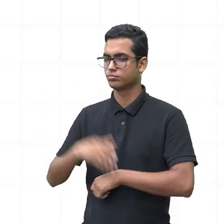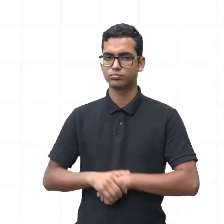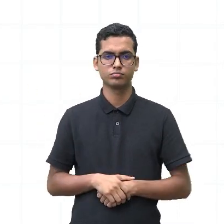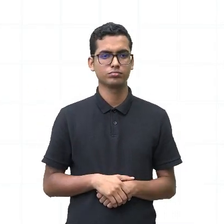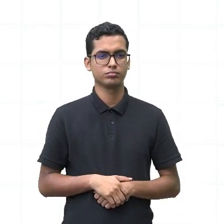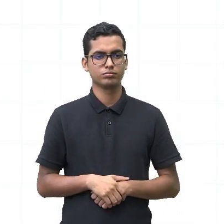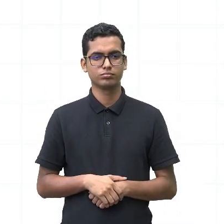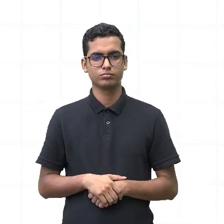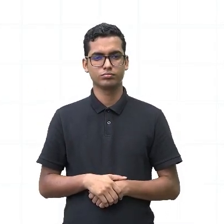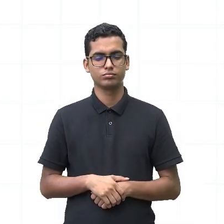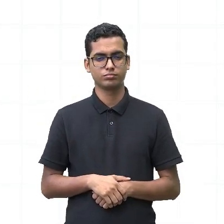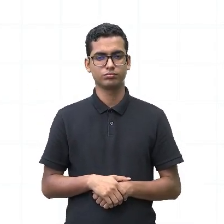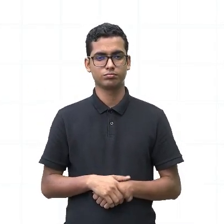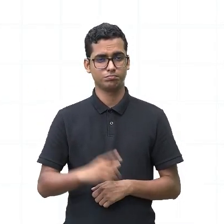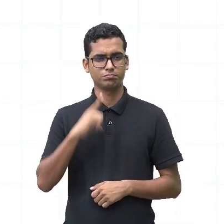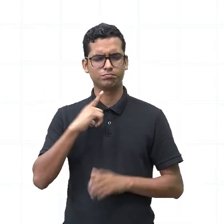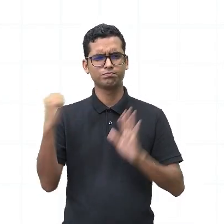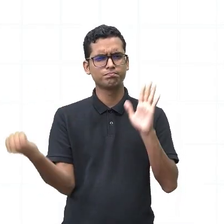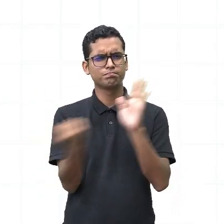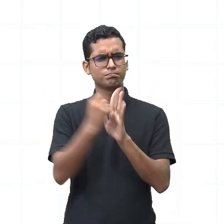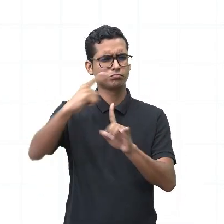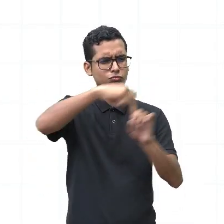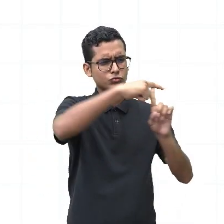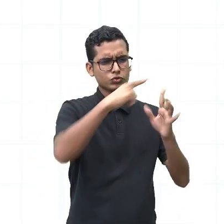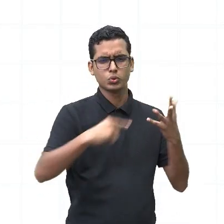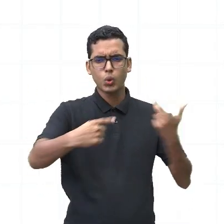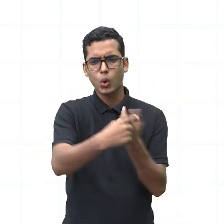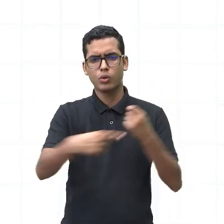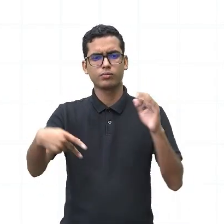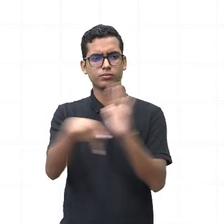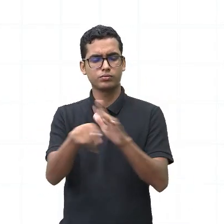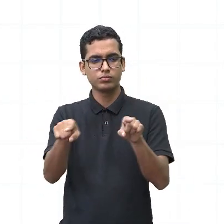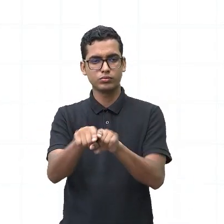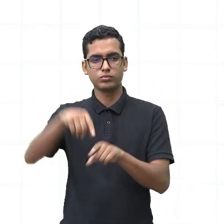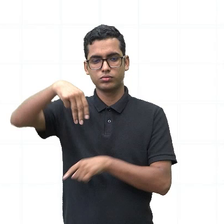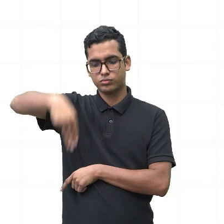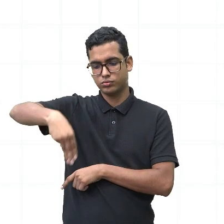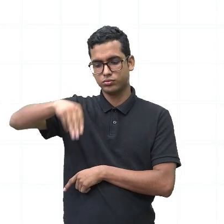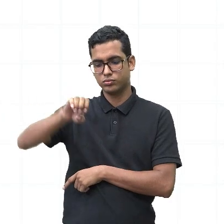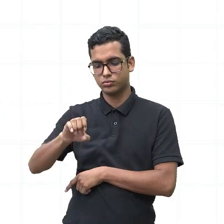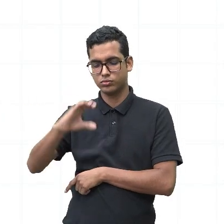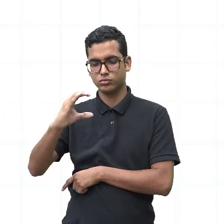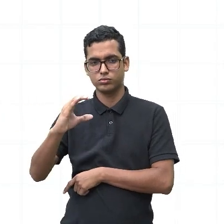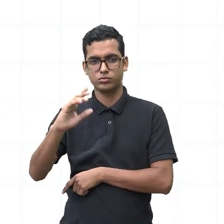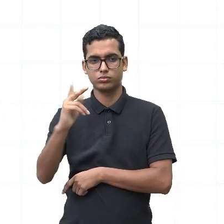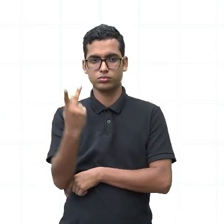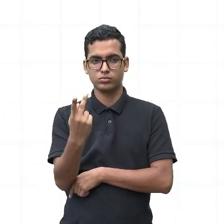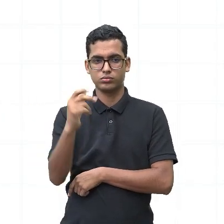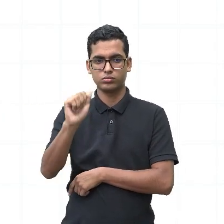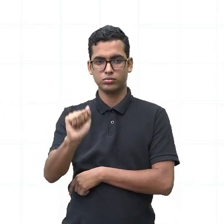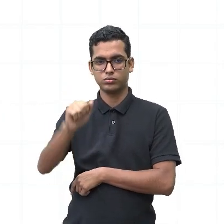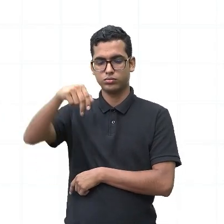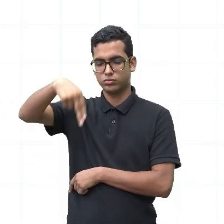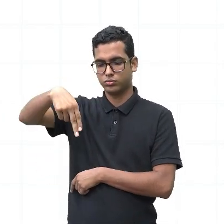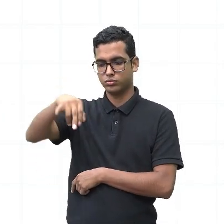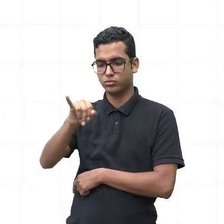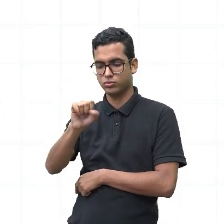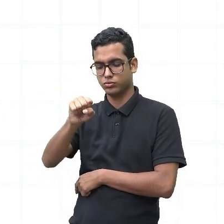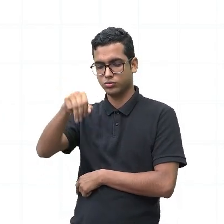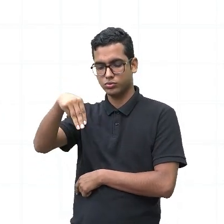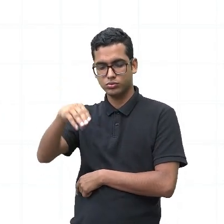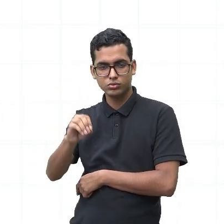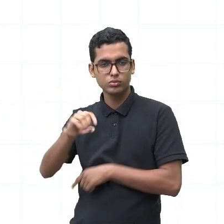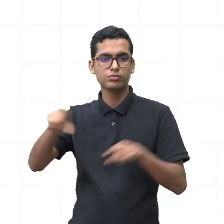gente, muitas marcas tipográficas. Então, mecanismo é mecanismo, rare é